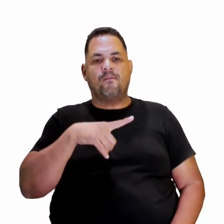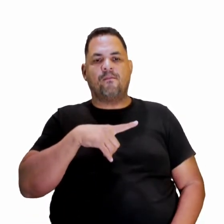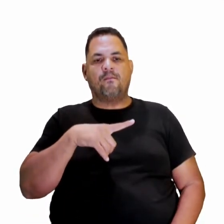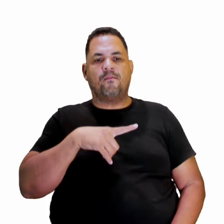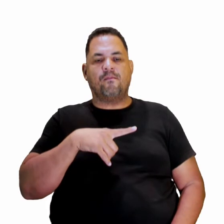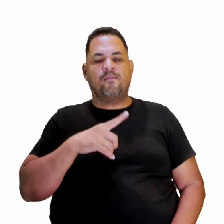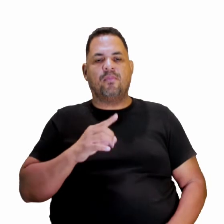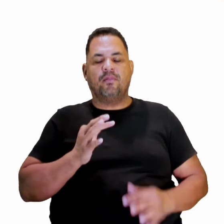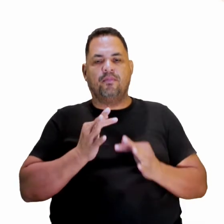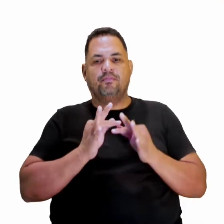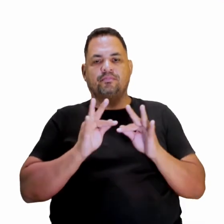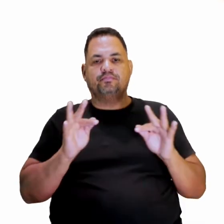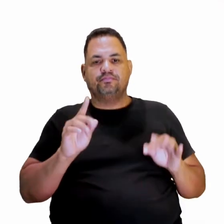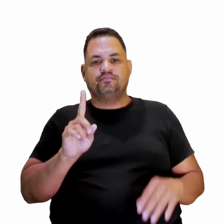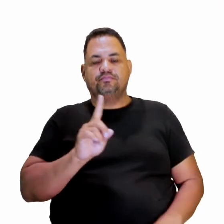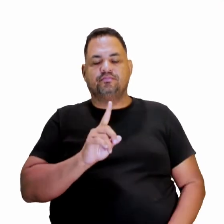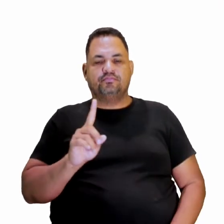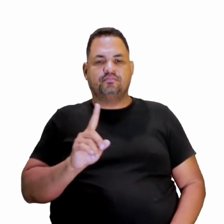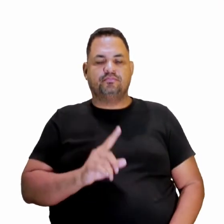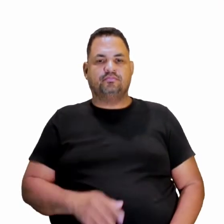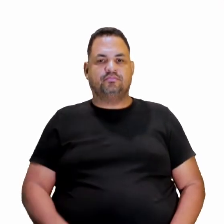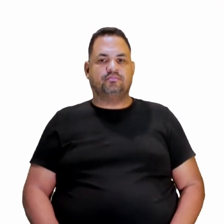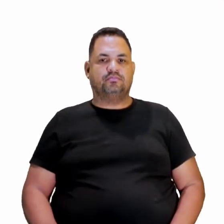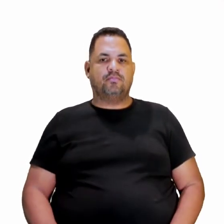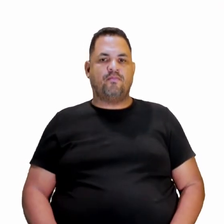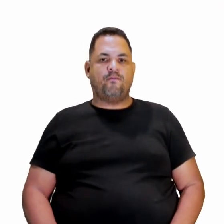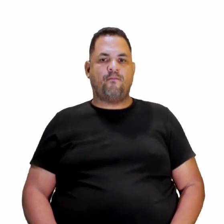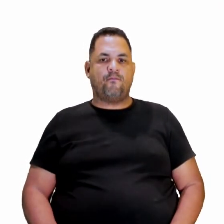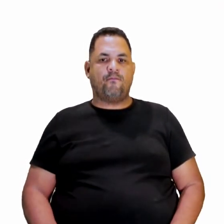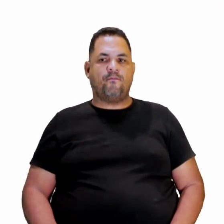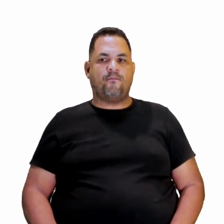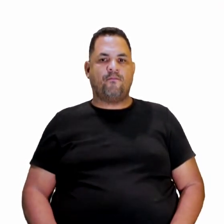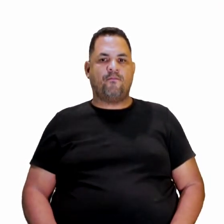na negativa. Ah,